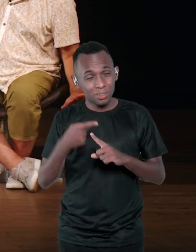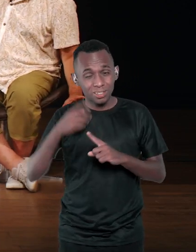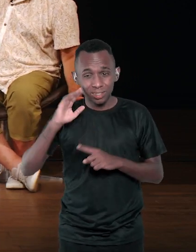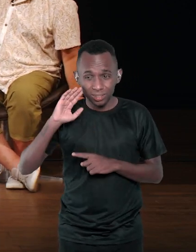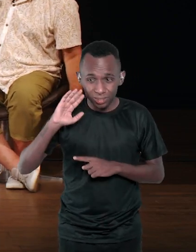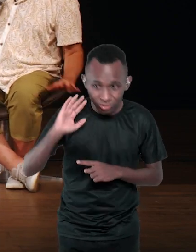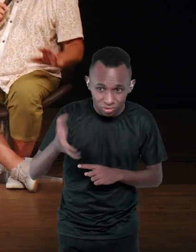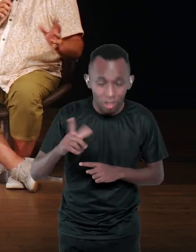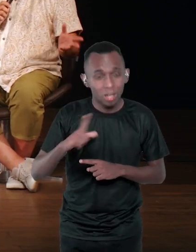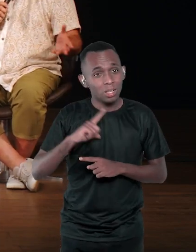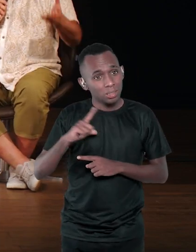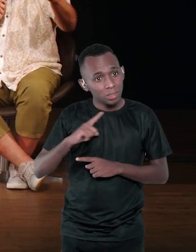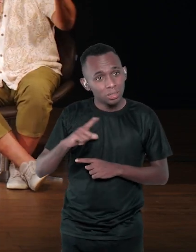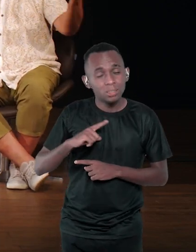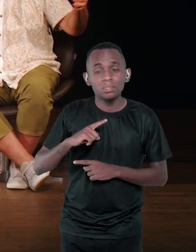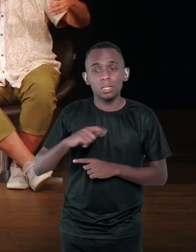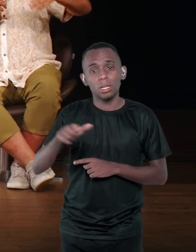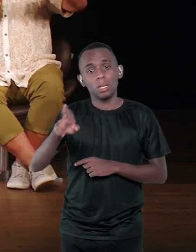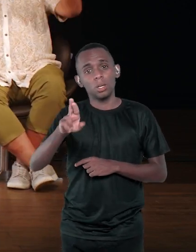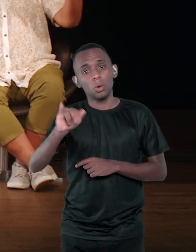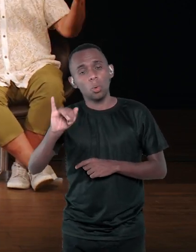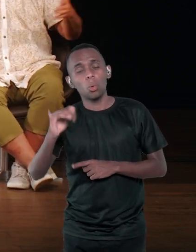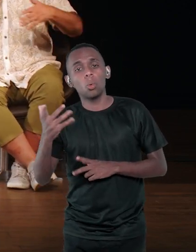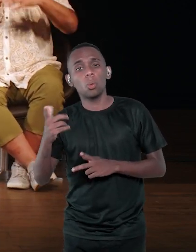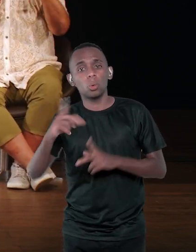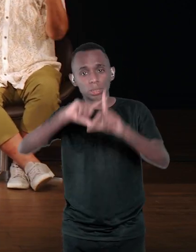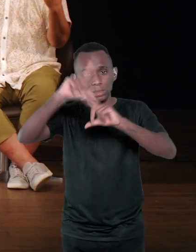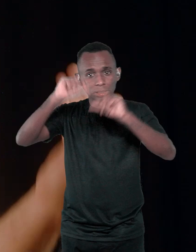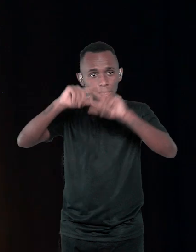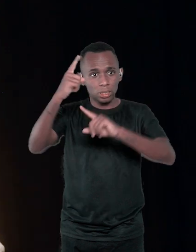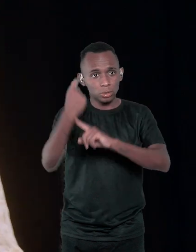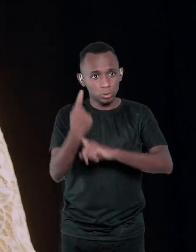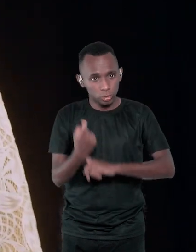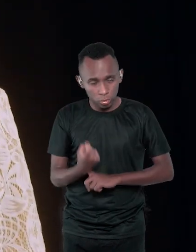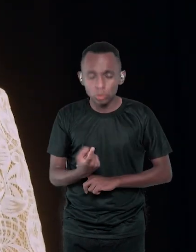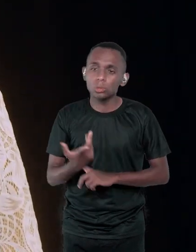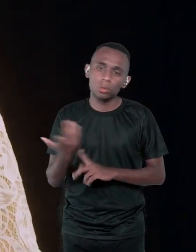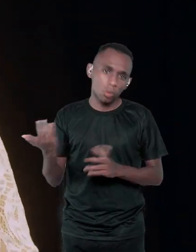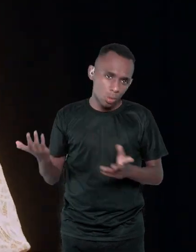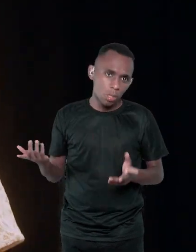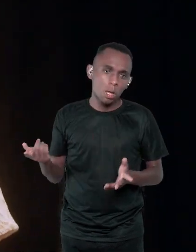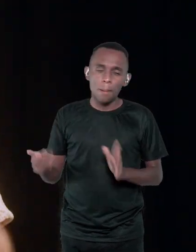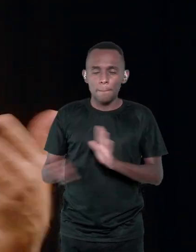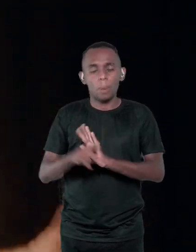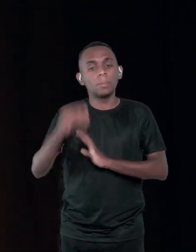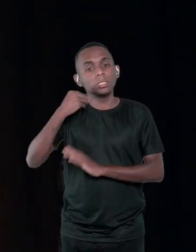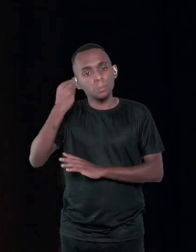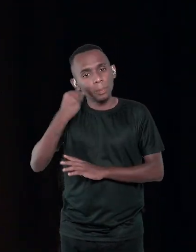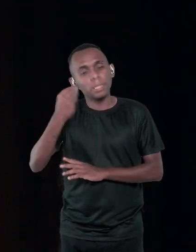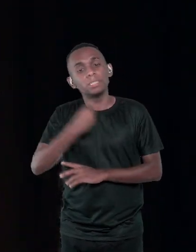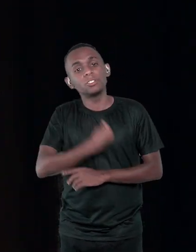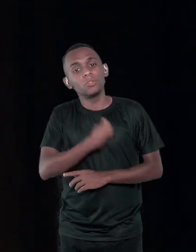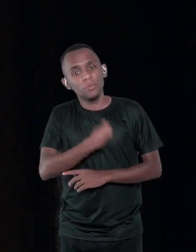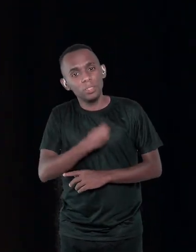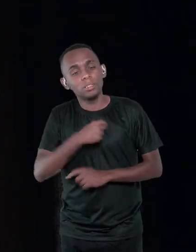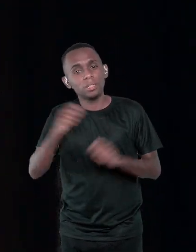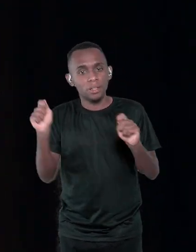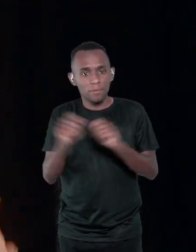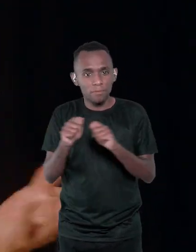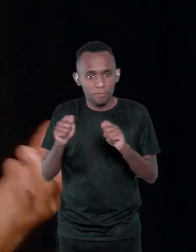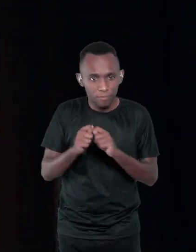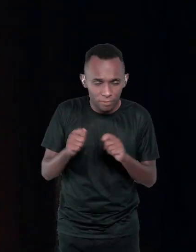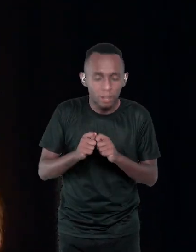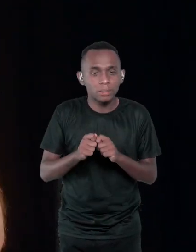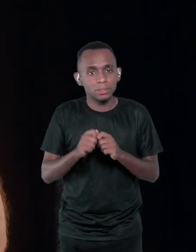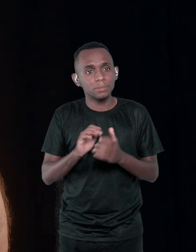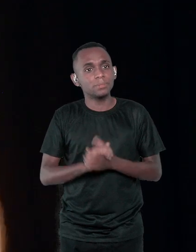biografia do Rui, Estrela Solitária, um masterclass de biografia que ele faz do Garrincha,